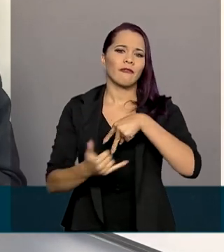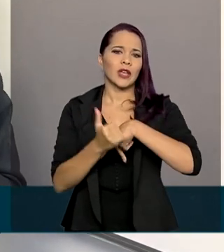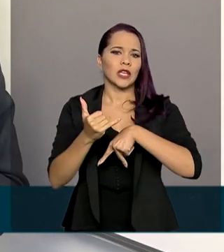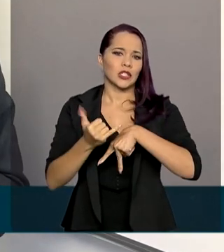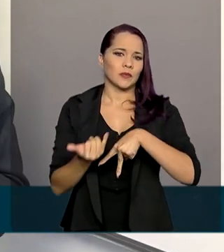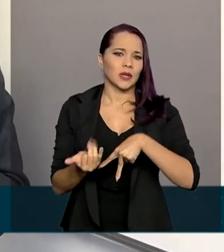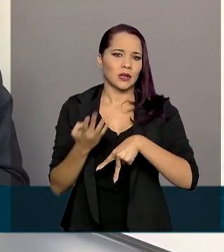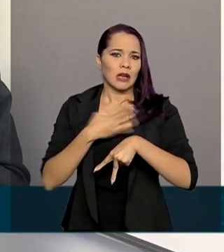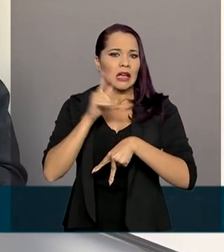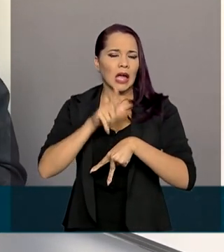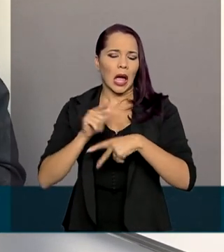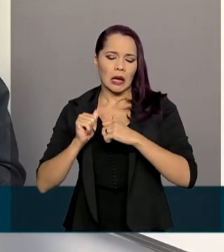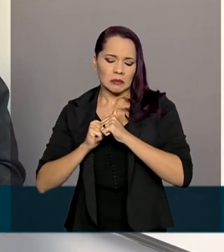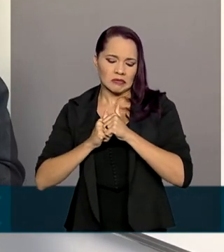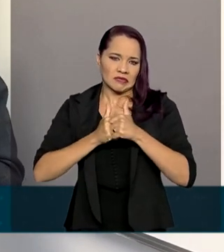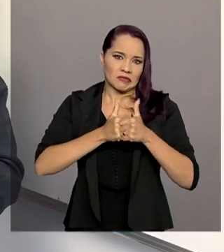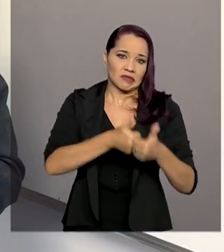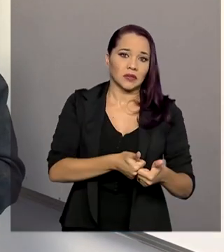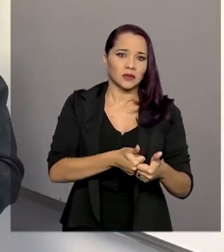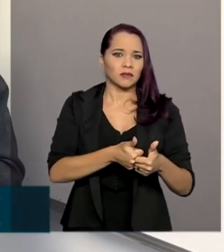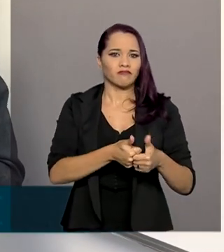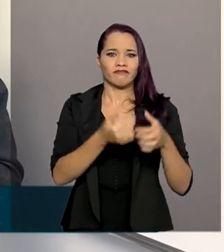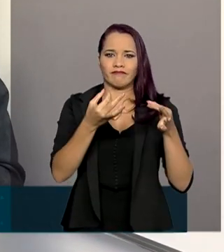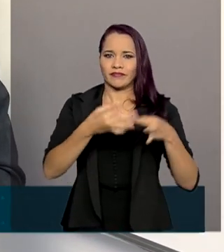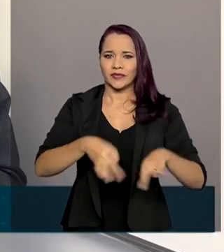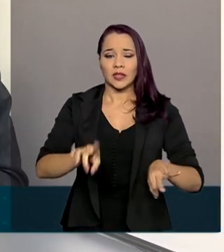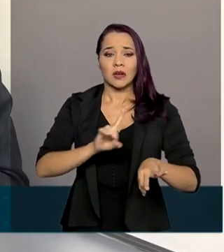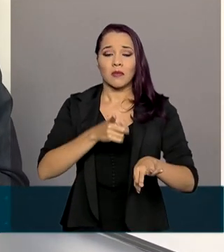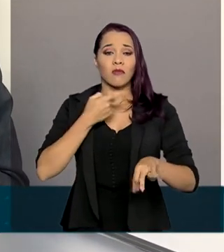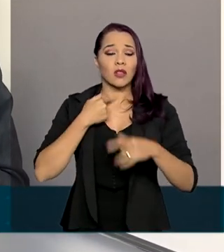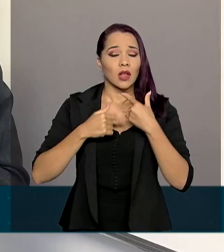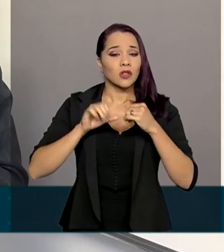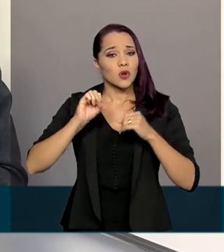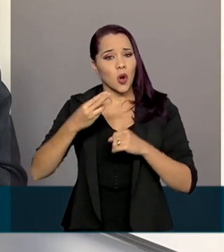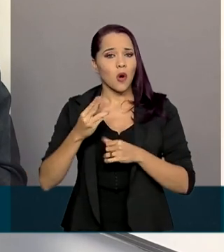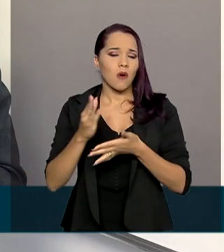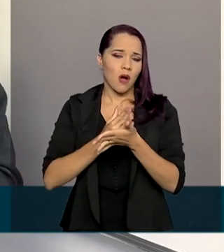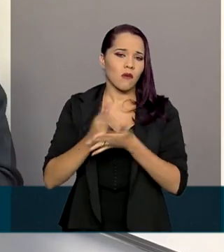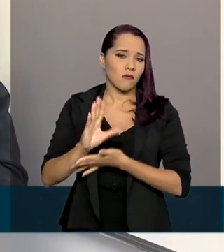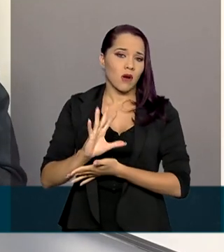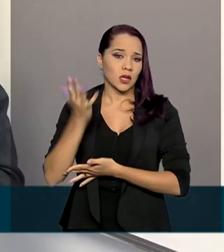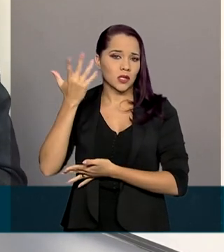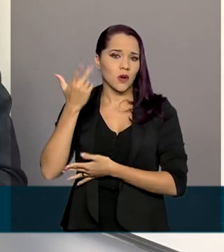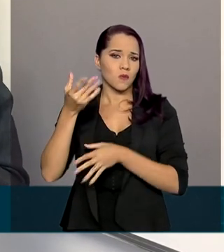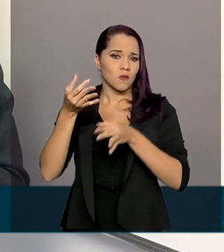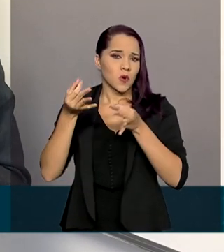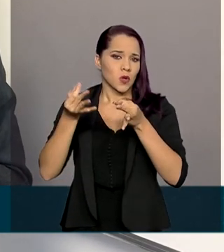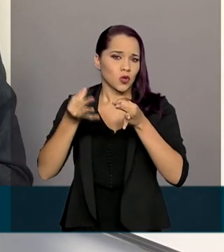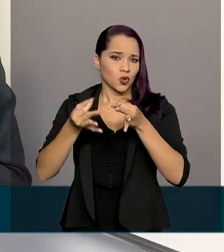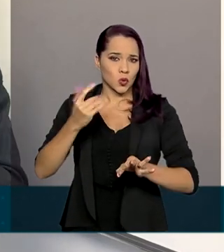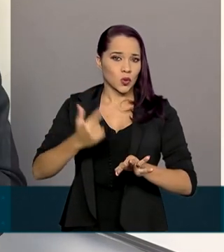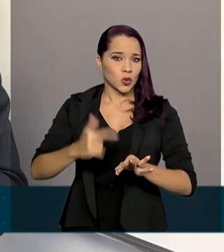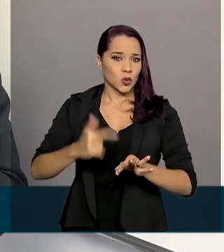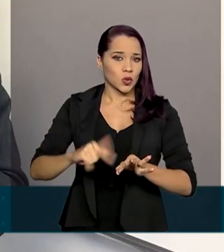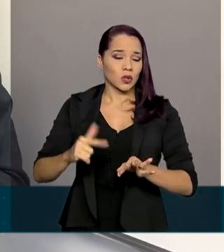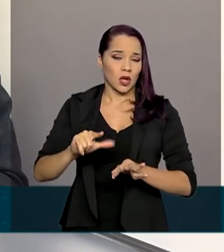perseguida injustamente, contra a sua vontade ou por uma razão injusta ou